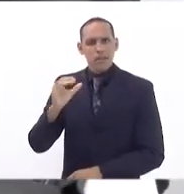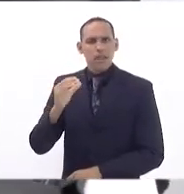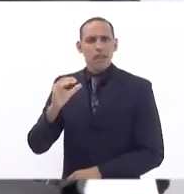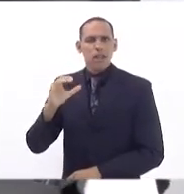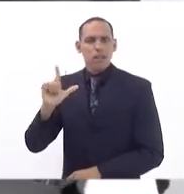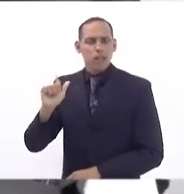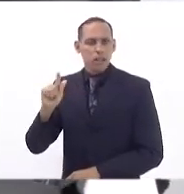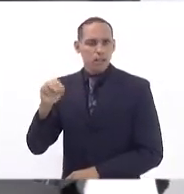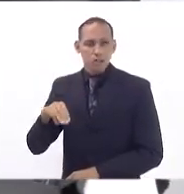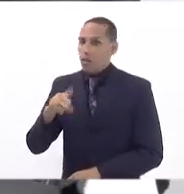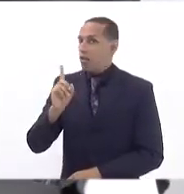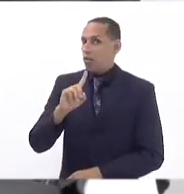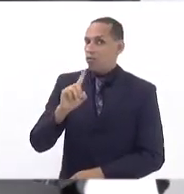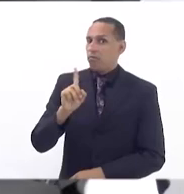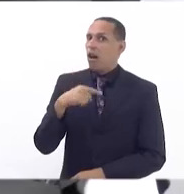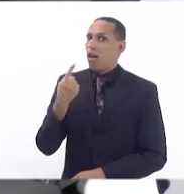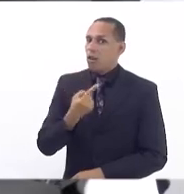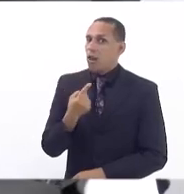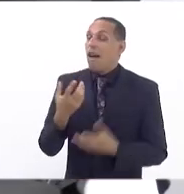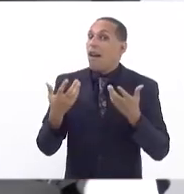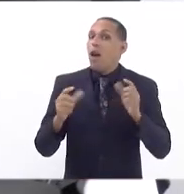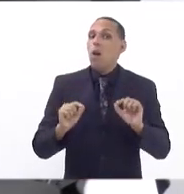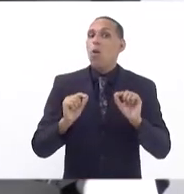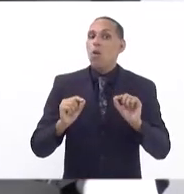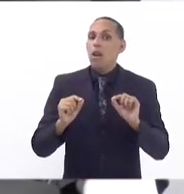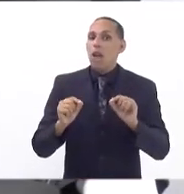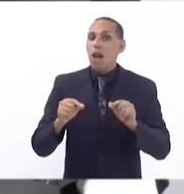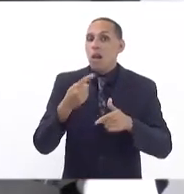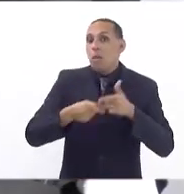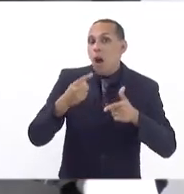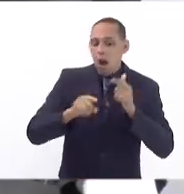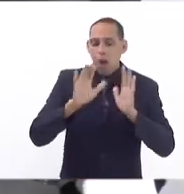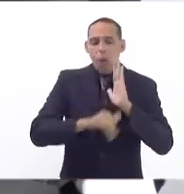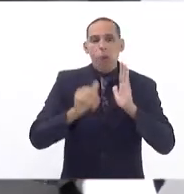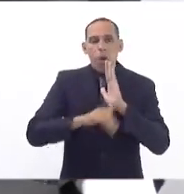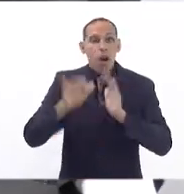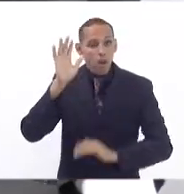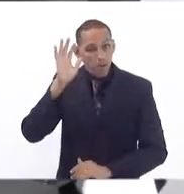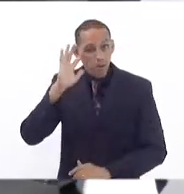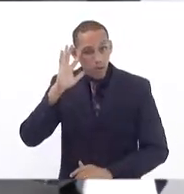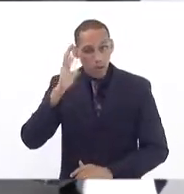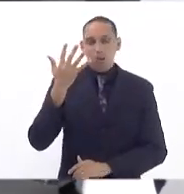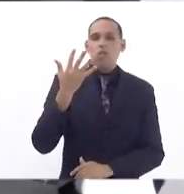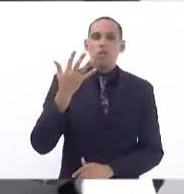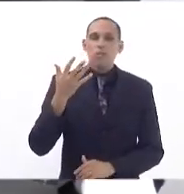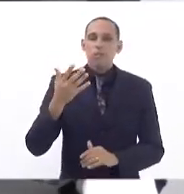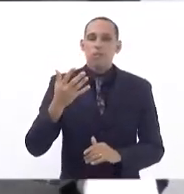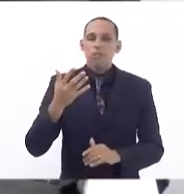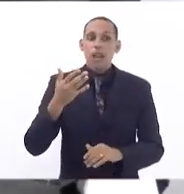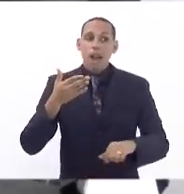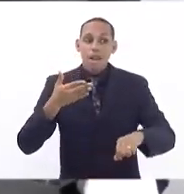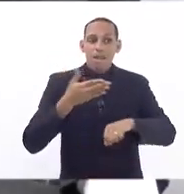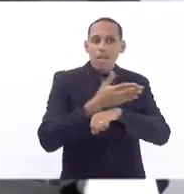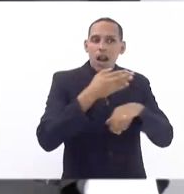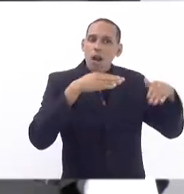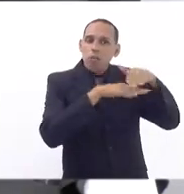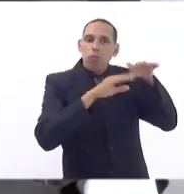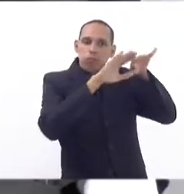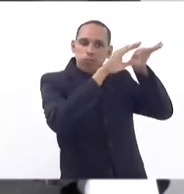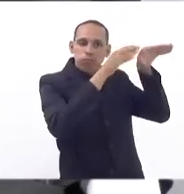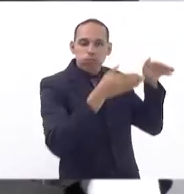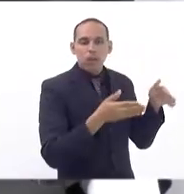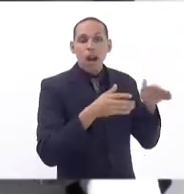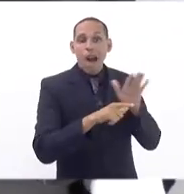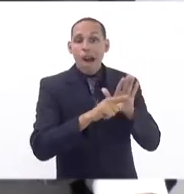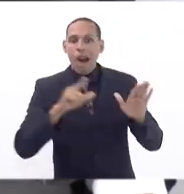colocar E é disso que tenta resolver esse problema de furto de cabo antes chegar lá nos depósitos que tem o nome do CPF a